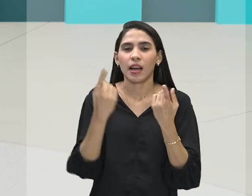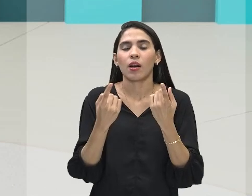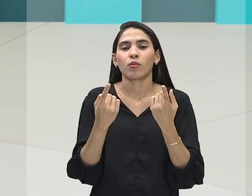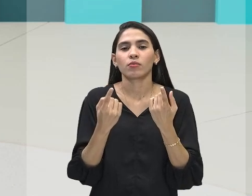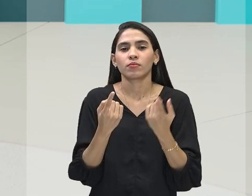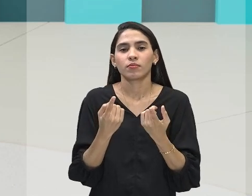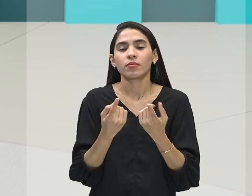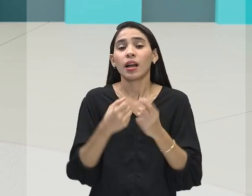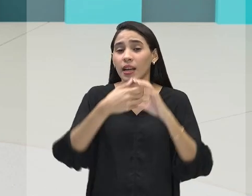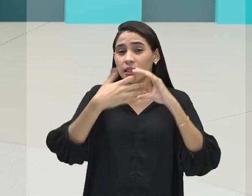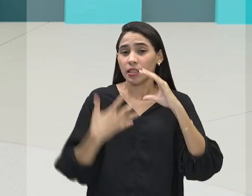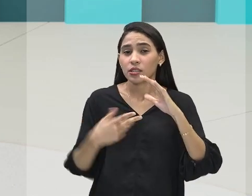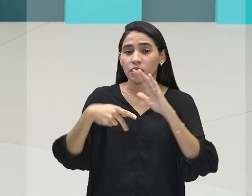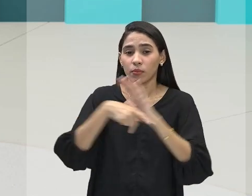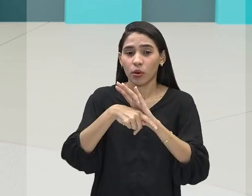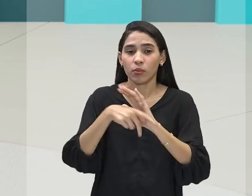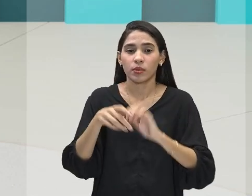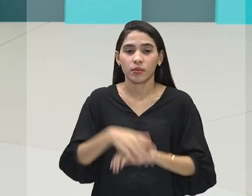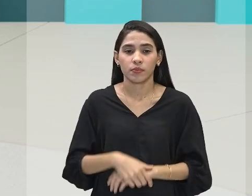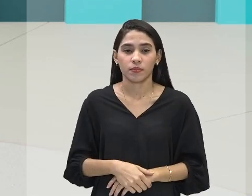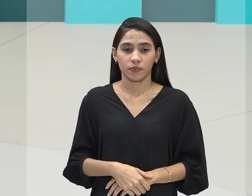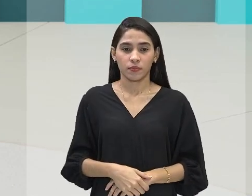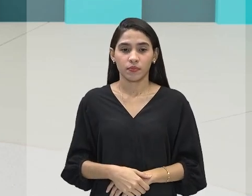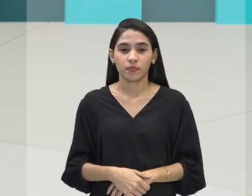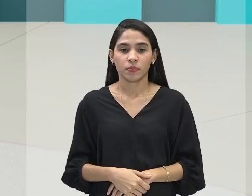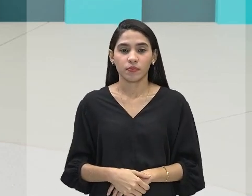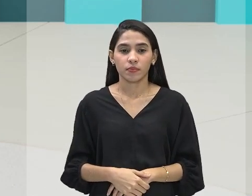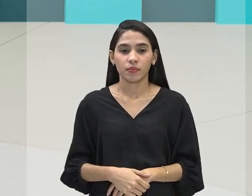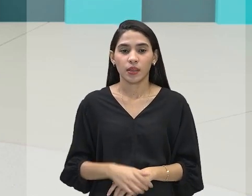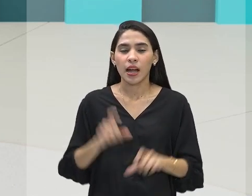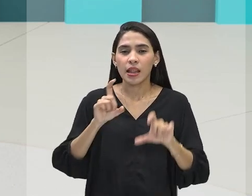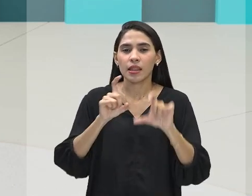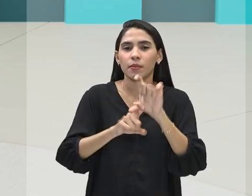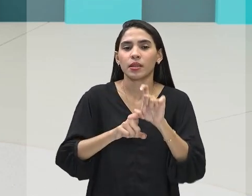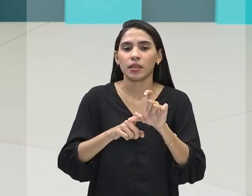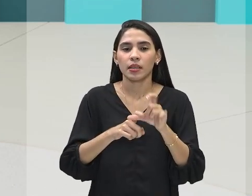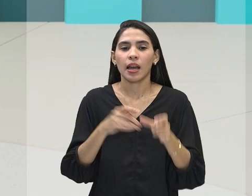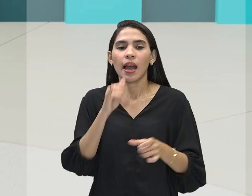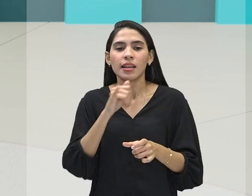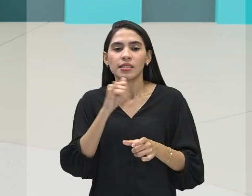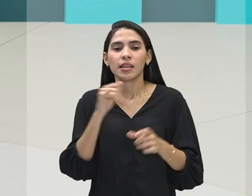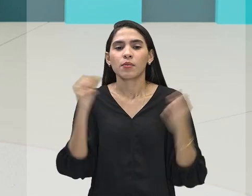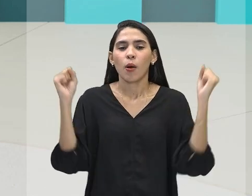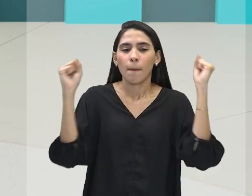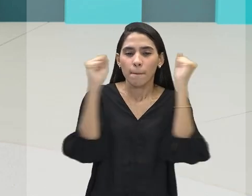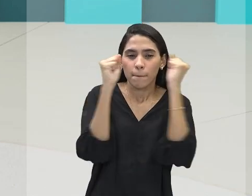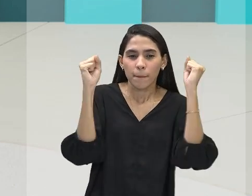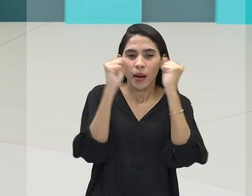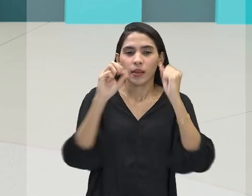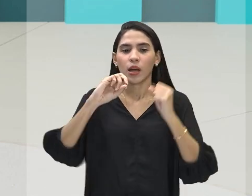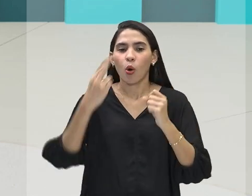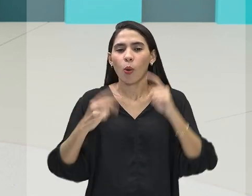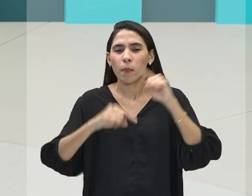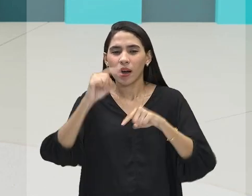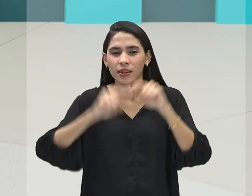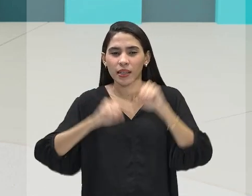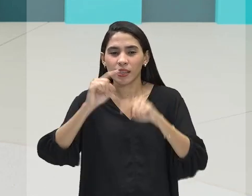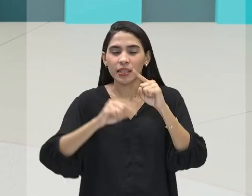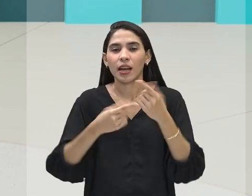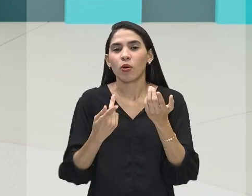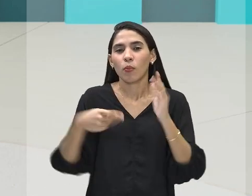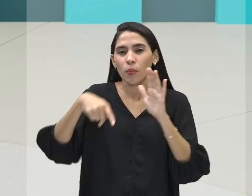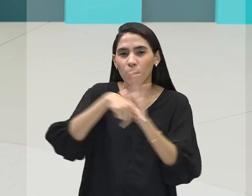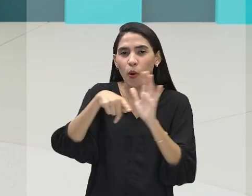a característica seguinte, sem a dependência de implementos como máquinas ou halteres, que são aqueles equipamentos que a gente vê na academia,